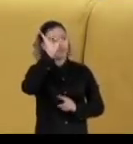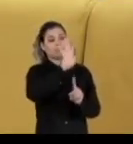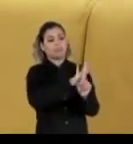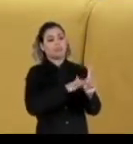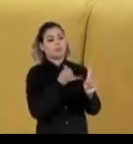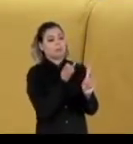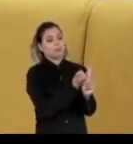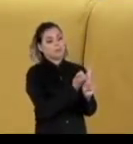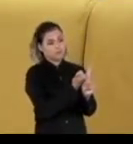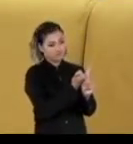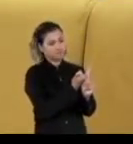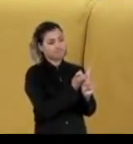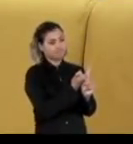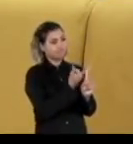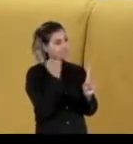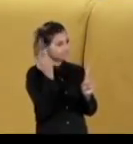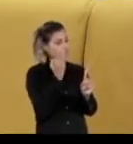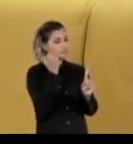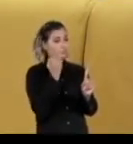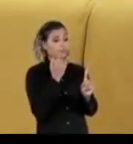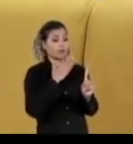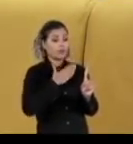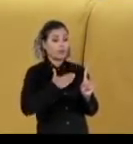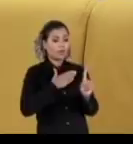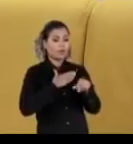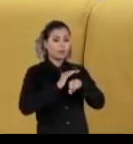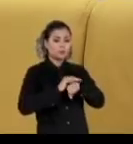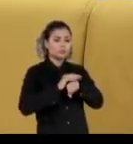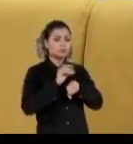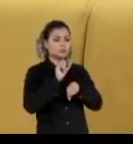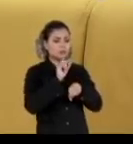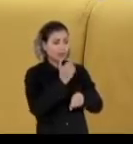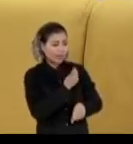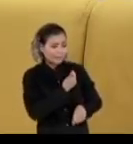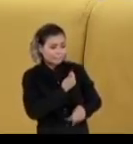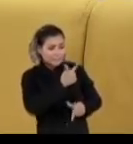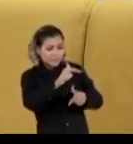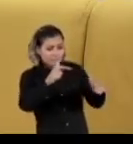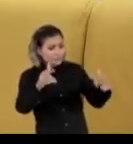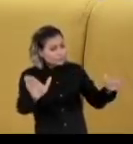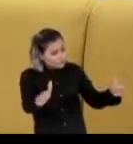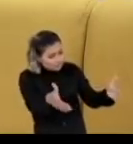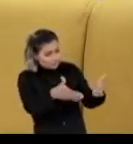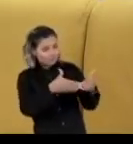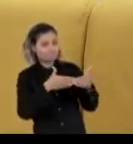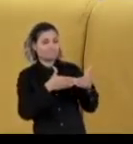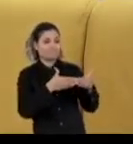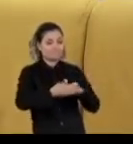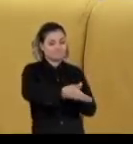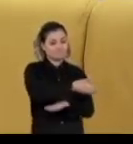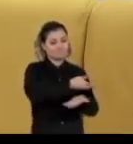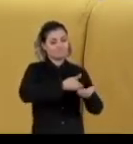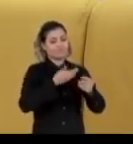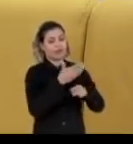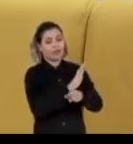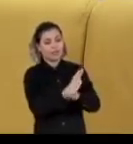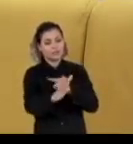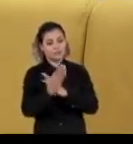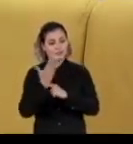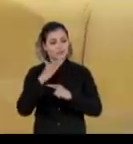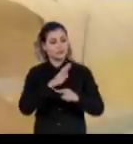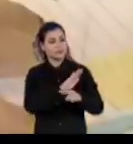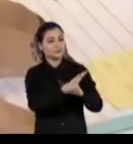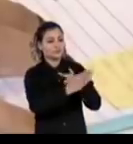bullying, que eu implique os pares nessa necessidade de ajudar,